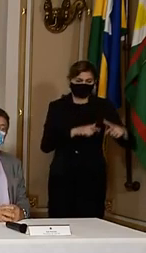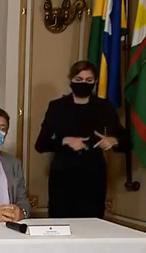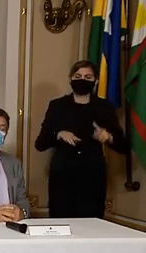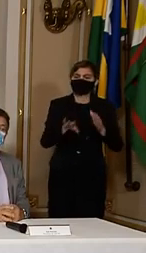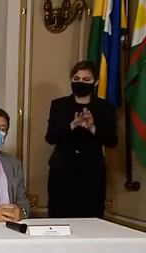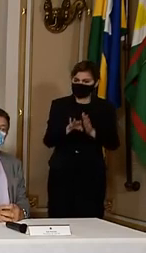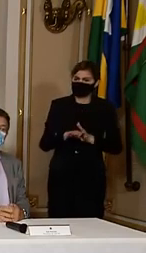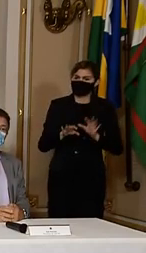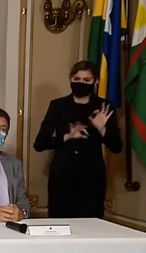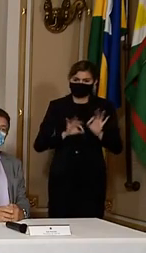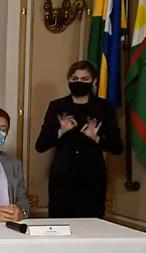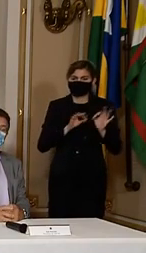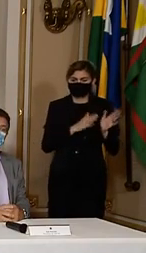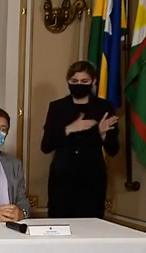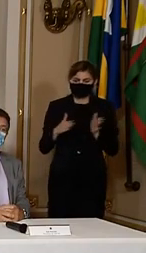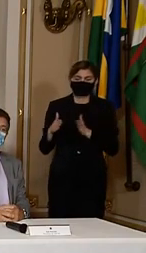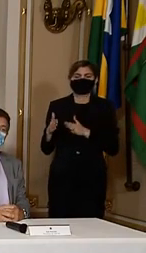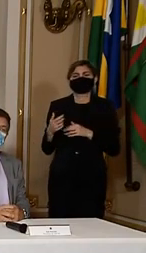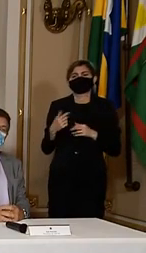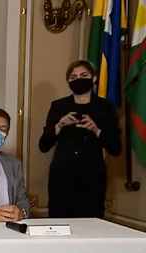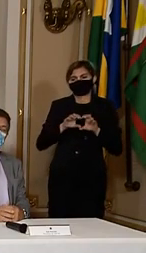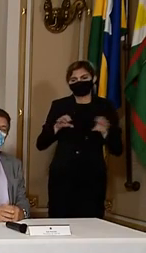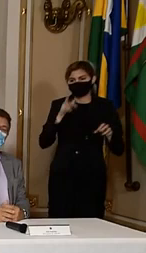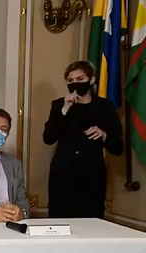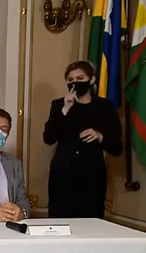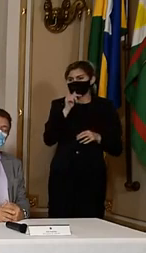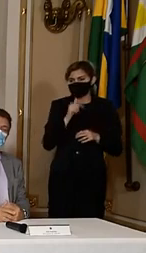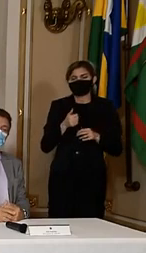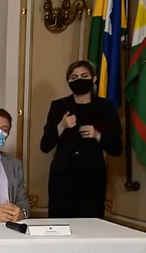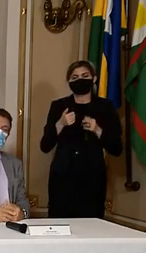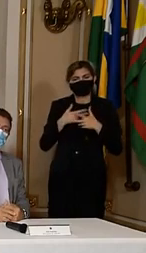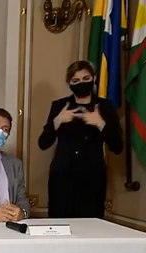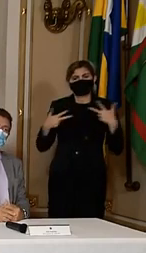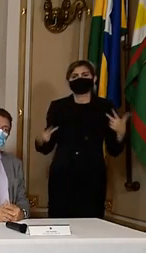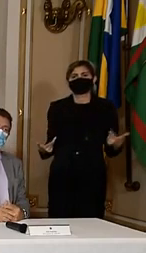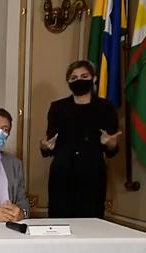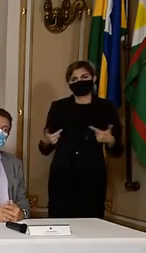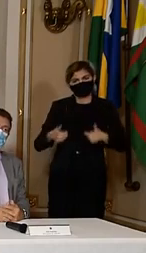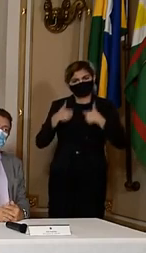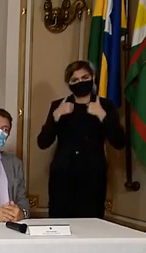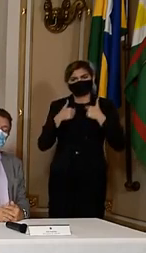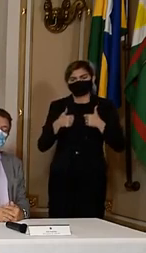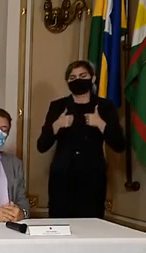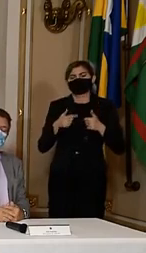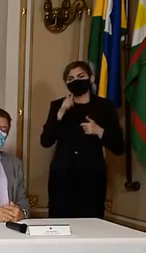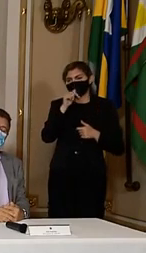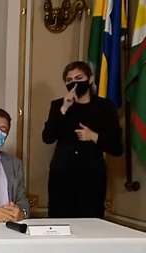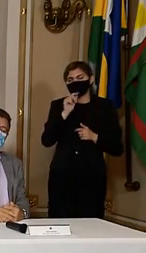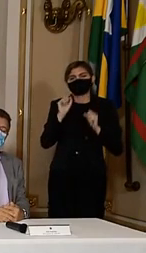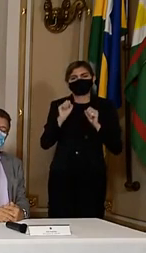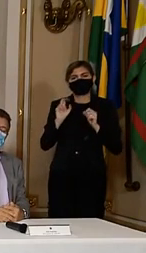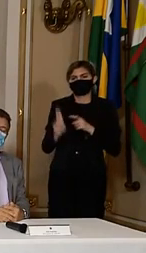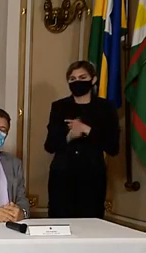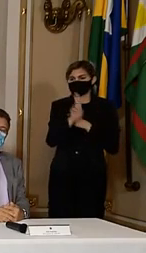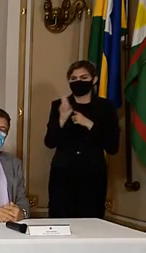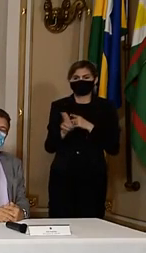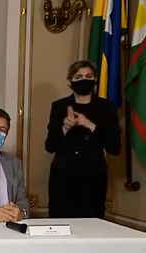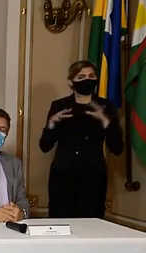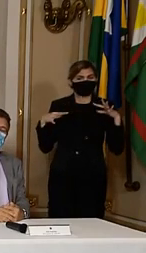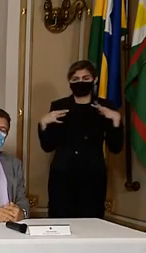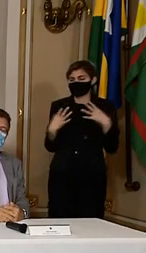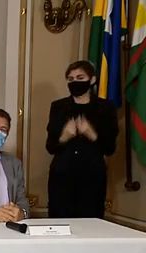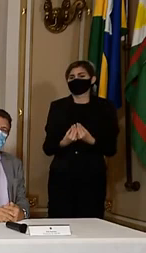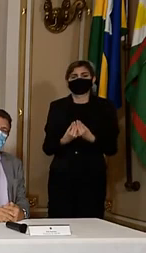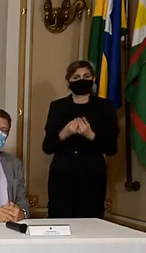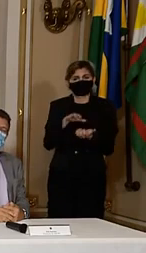a gente quer regularidade e a gente quer que essa água seja de qualidade uma água que possa ser utilizada por